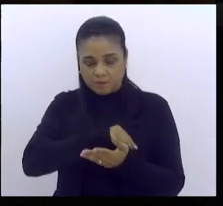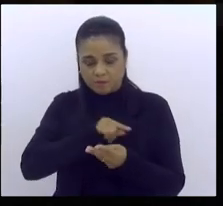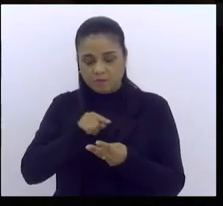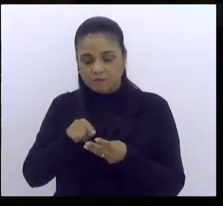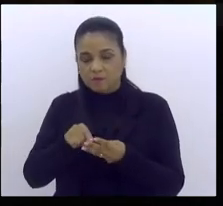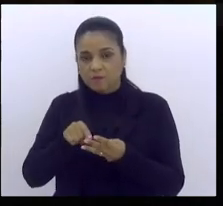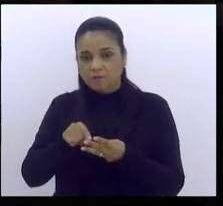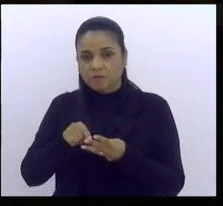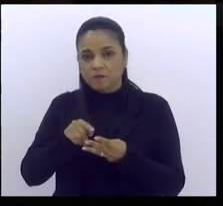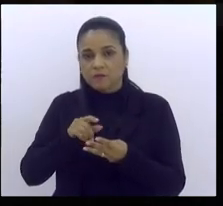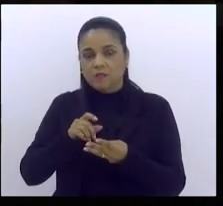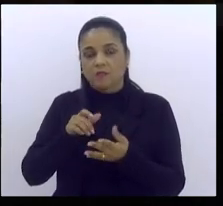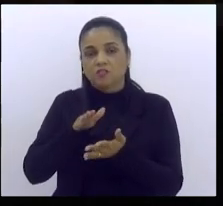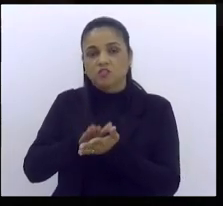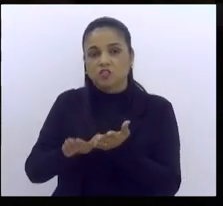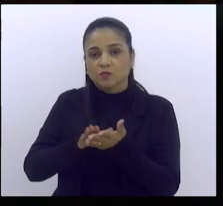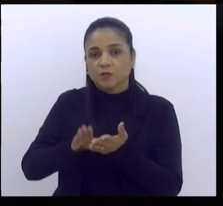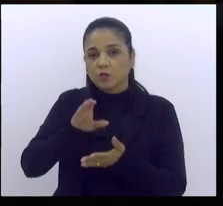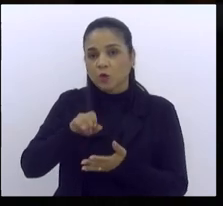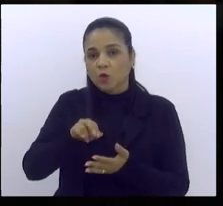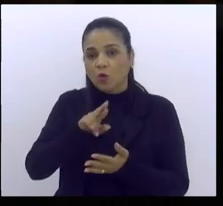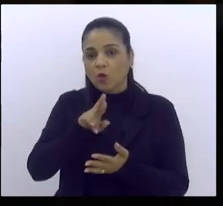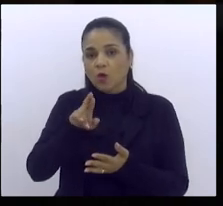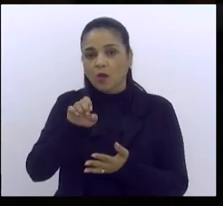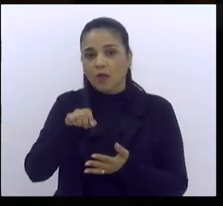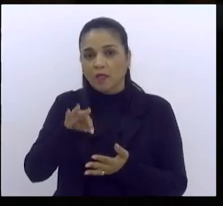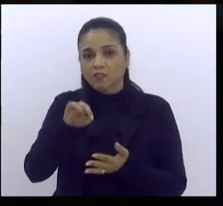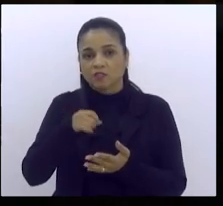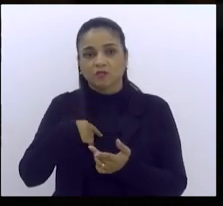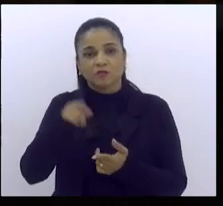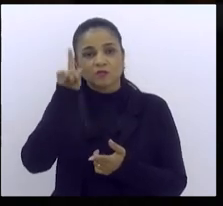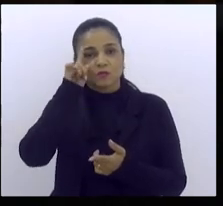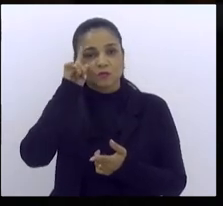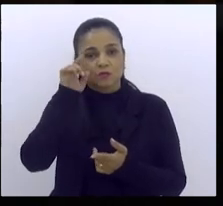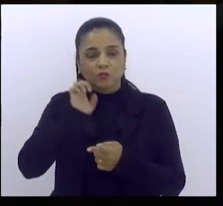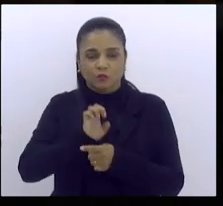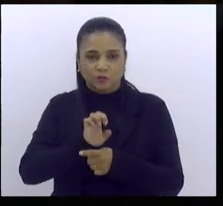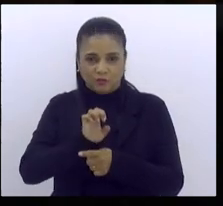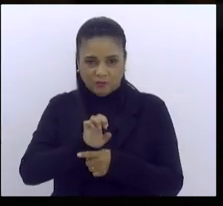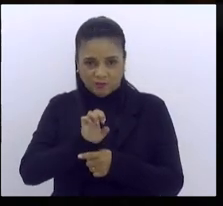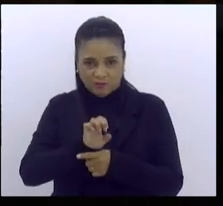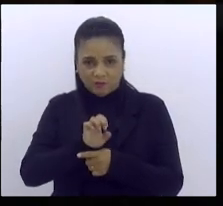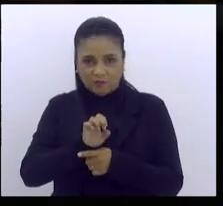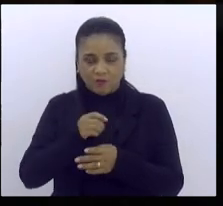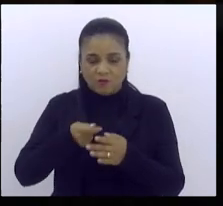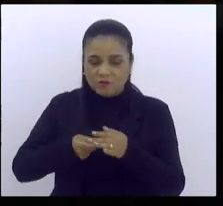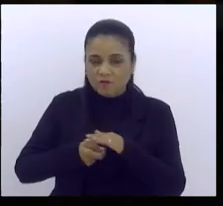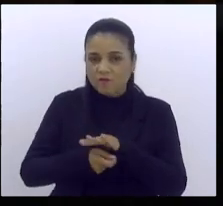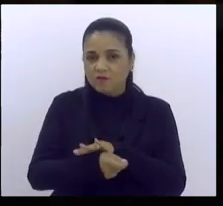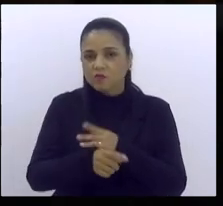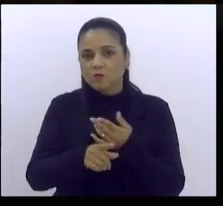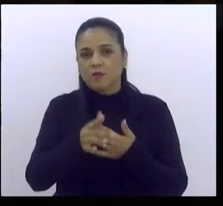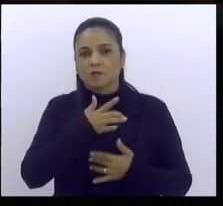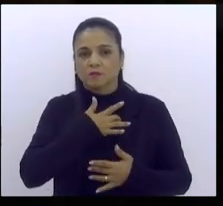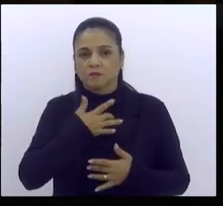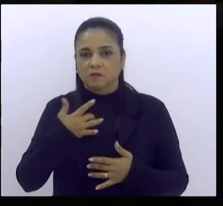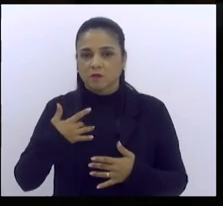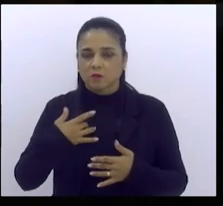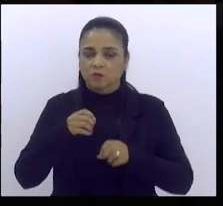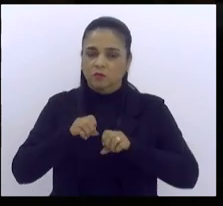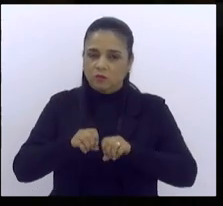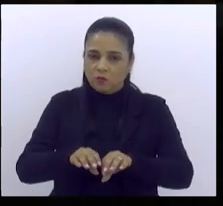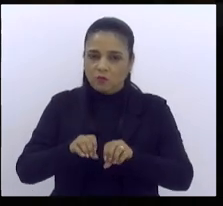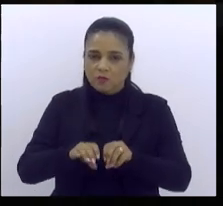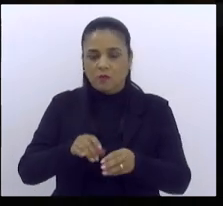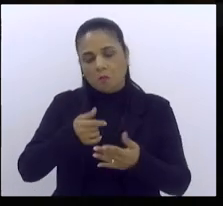é despesa corrente? É o dia a dia do Estado. É os investimentos na saúde, na educação,